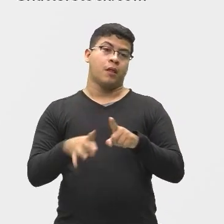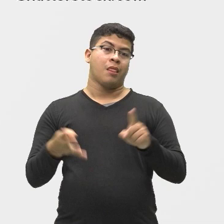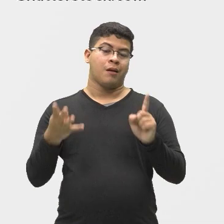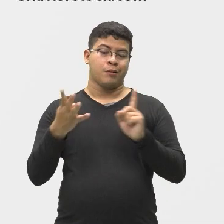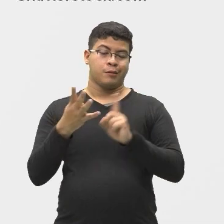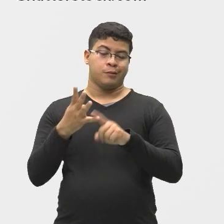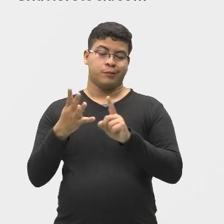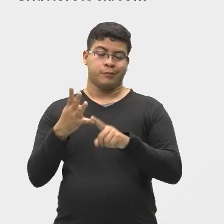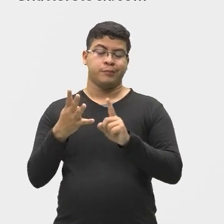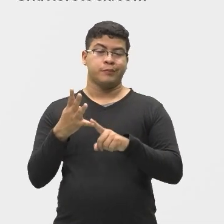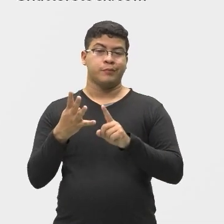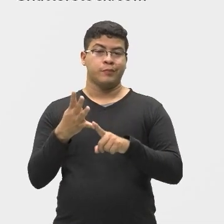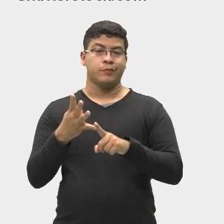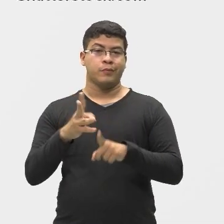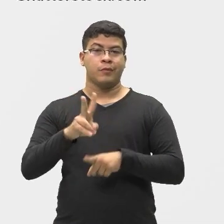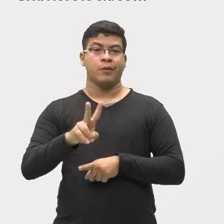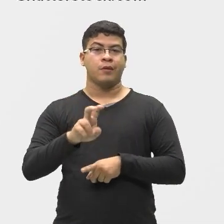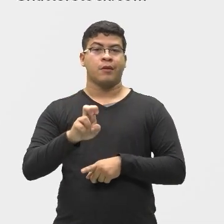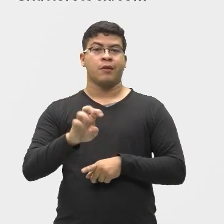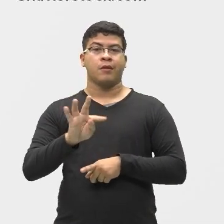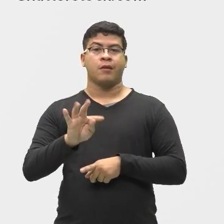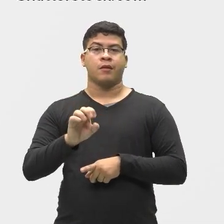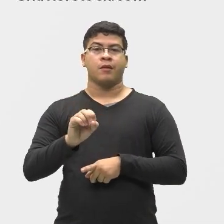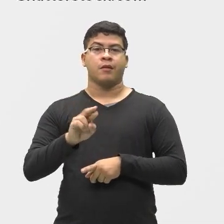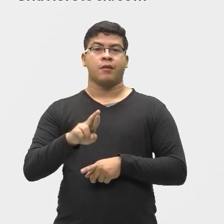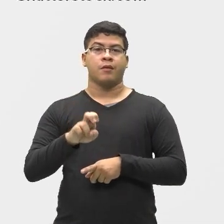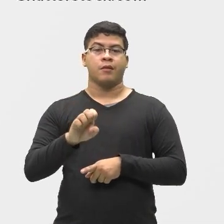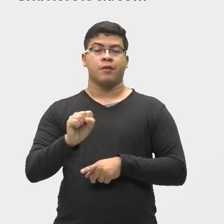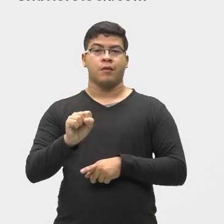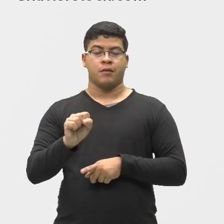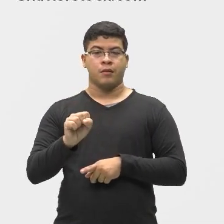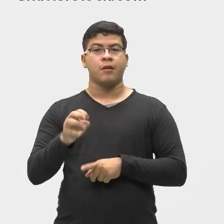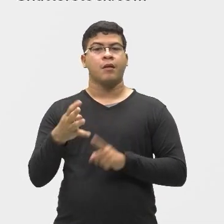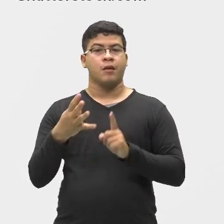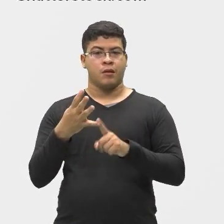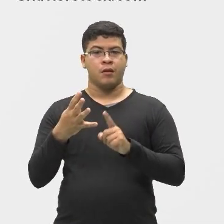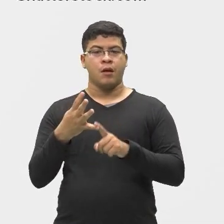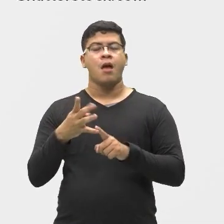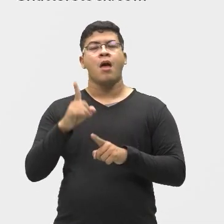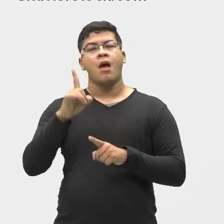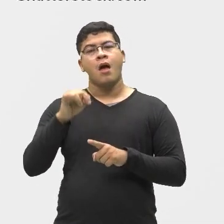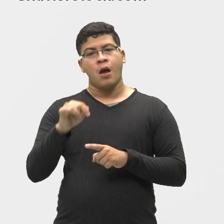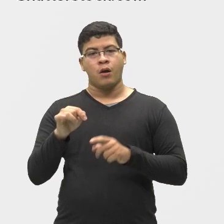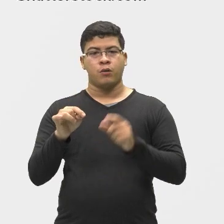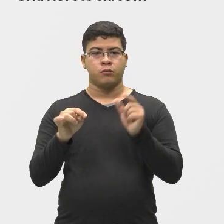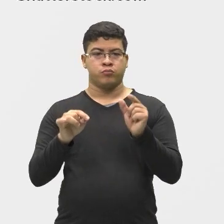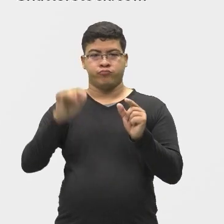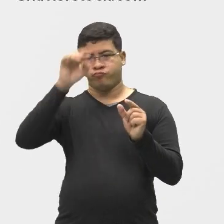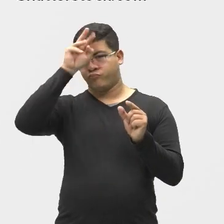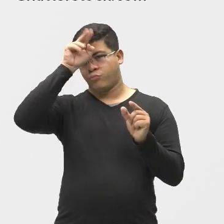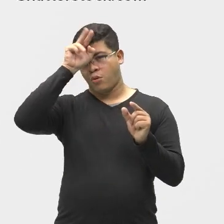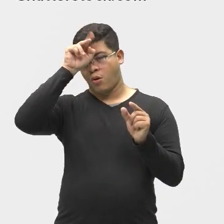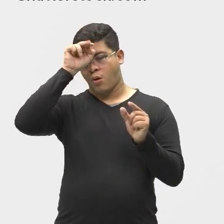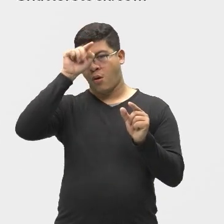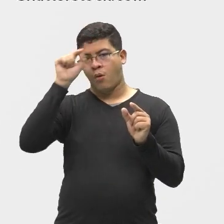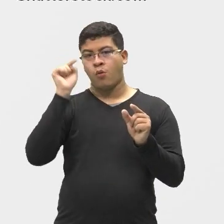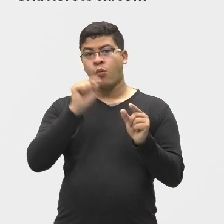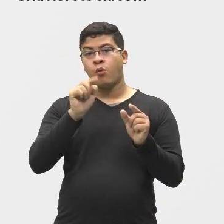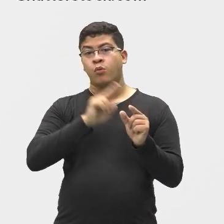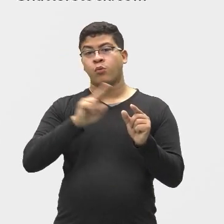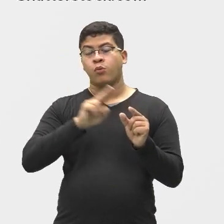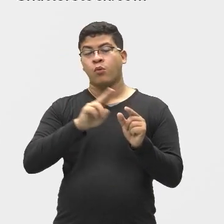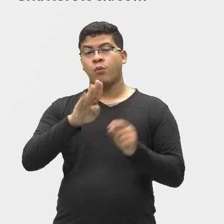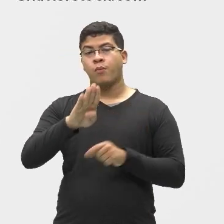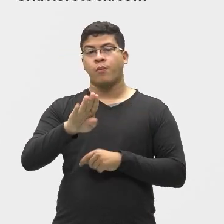através de vetores. E a gente tem uma imagem ao lado de um inseto, né, que é o barbeiro, e que ele